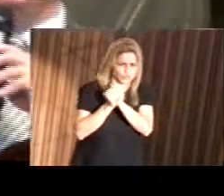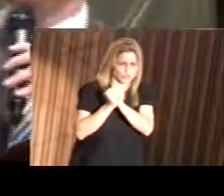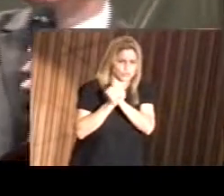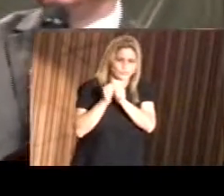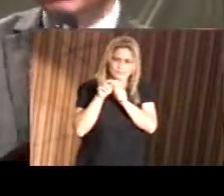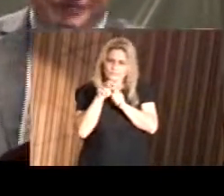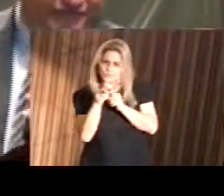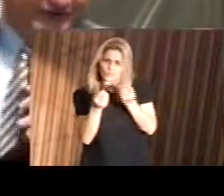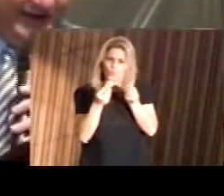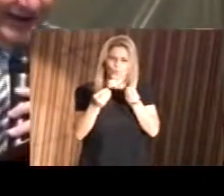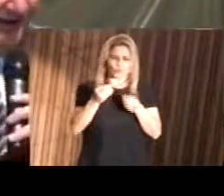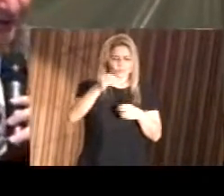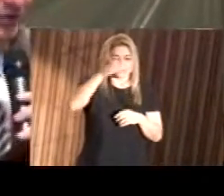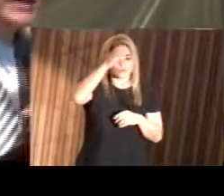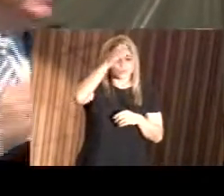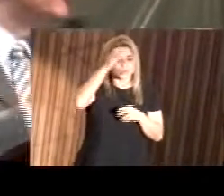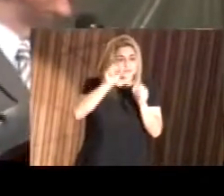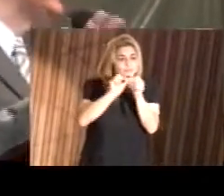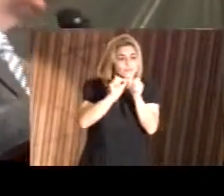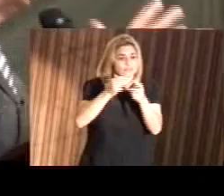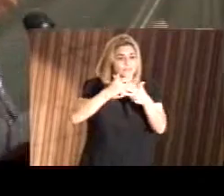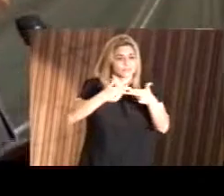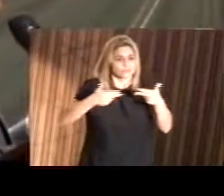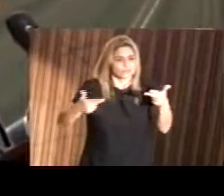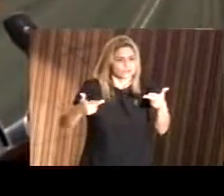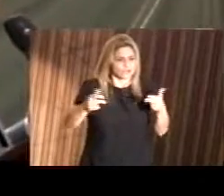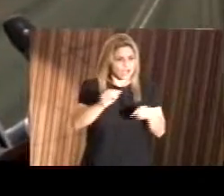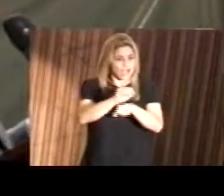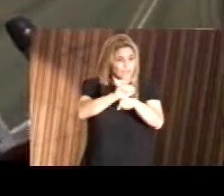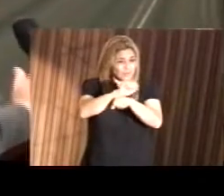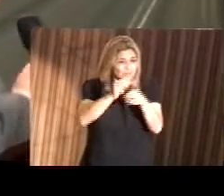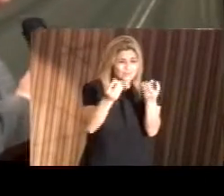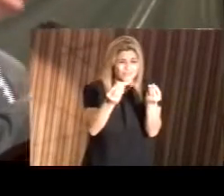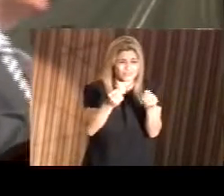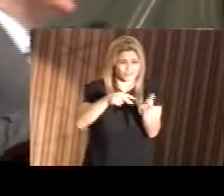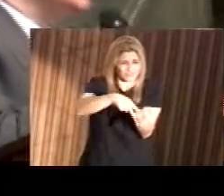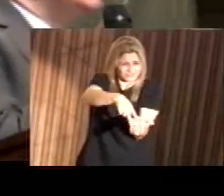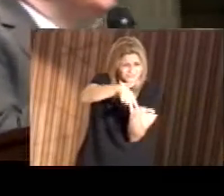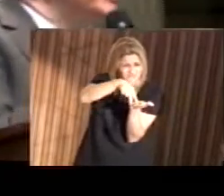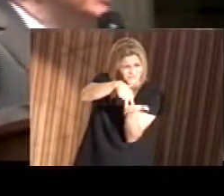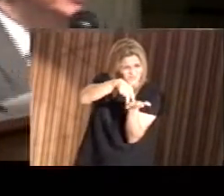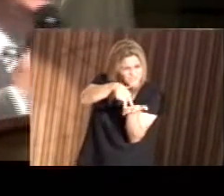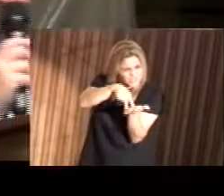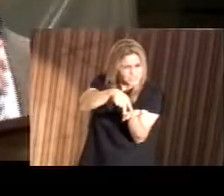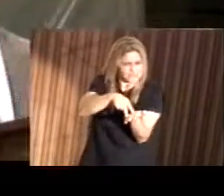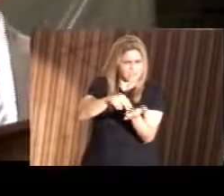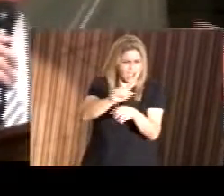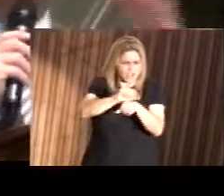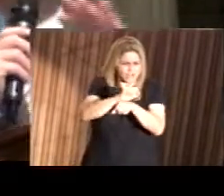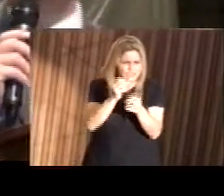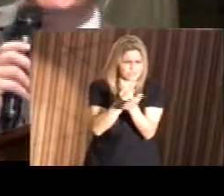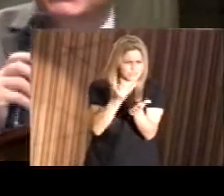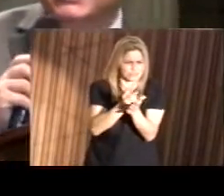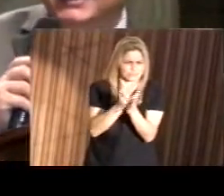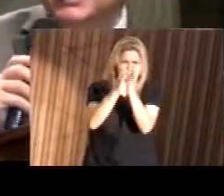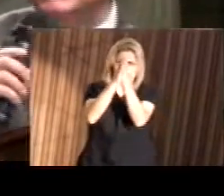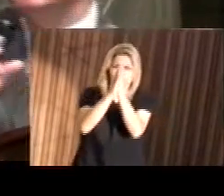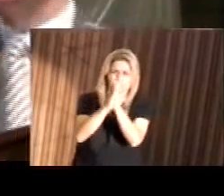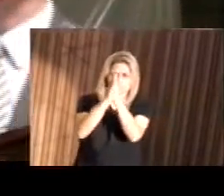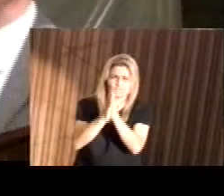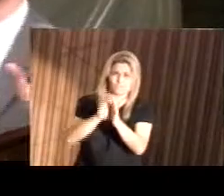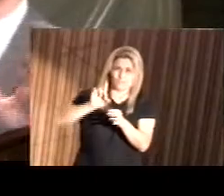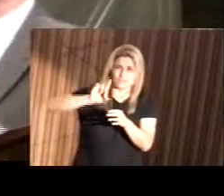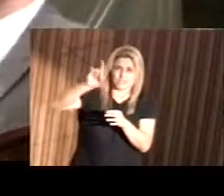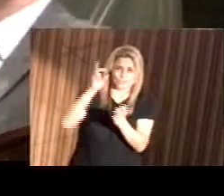nesse projeto de fé, e Ló está acompanhando tudo isso. E ele sabe que ele era um migrante, que não tinha nada, que